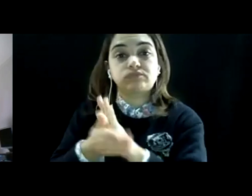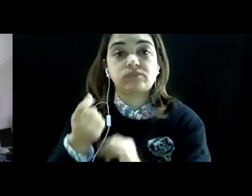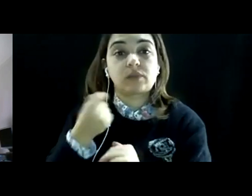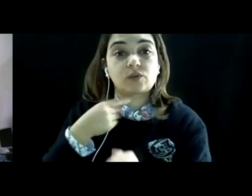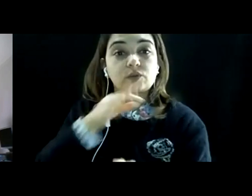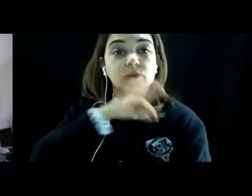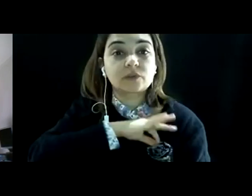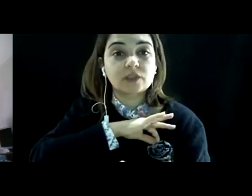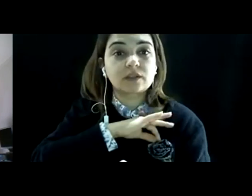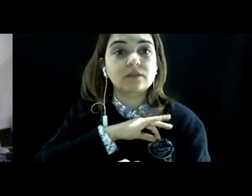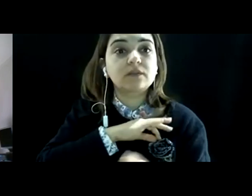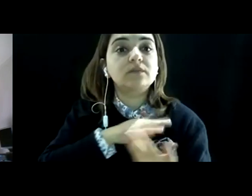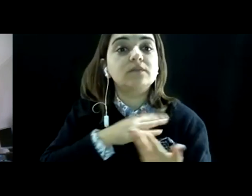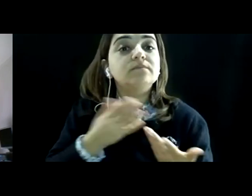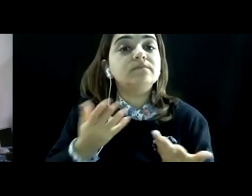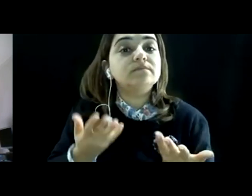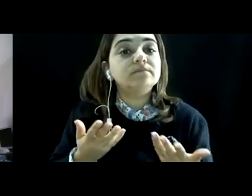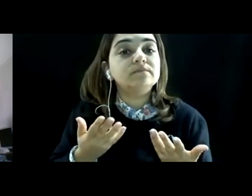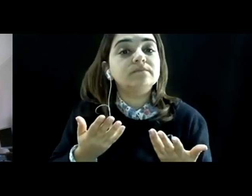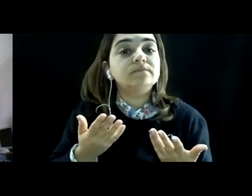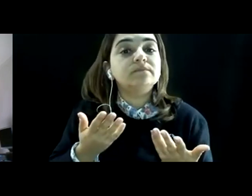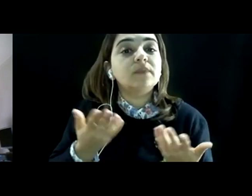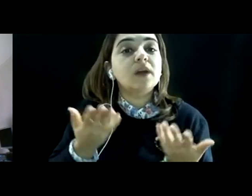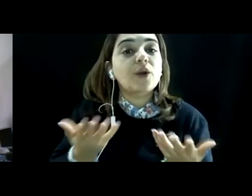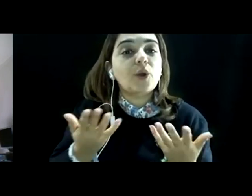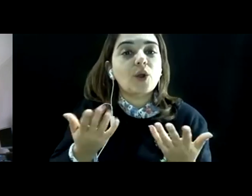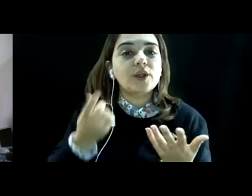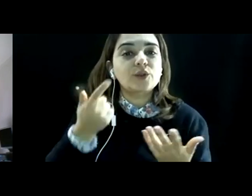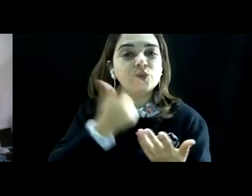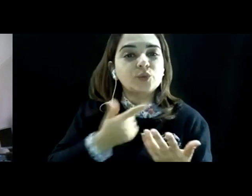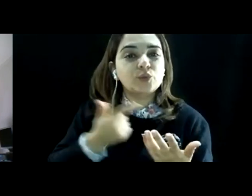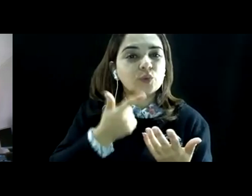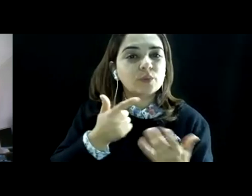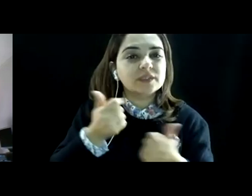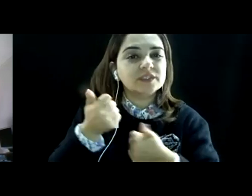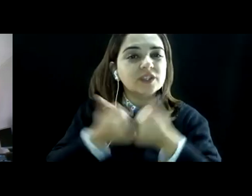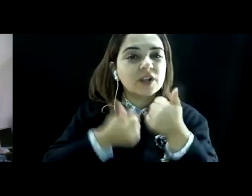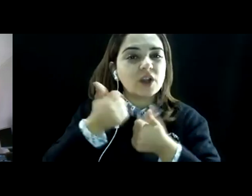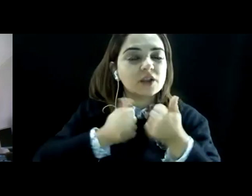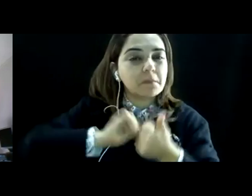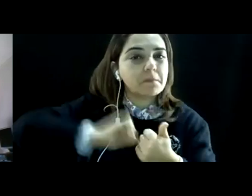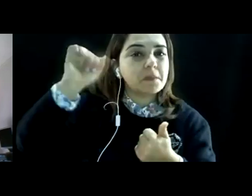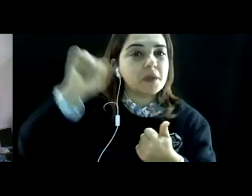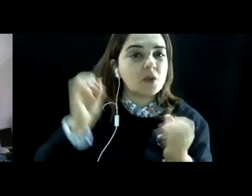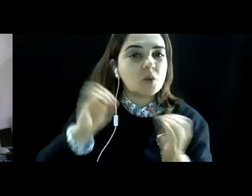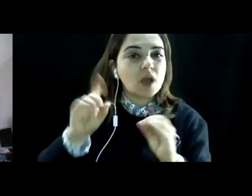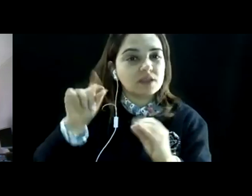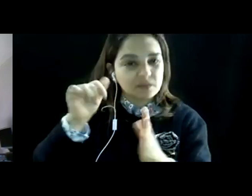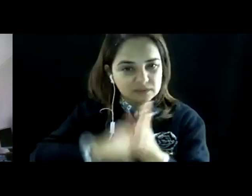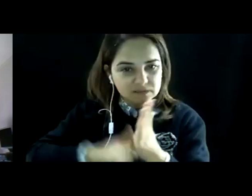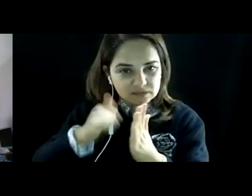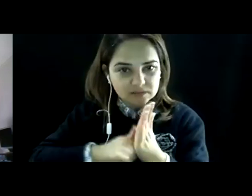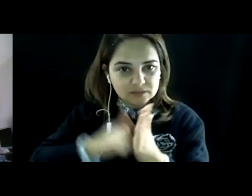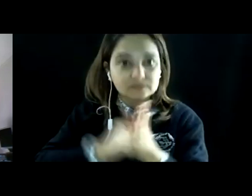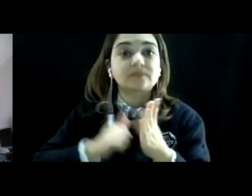isso. Então, o que nós temos são turmas em que o aproveitamento, além de não ser o melhor, tem problemas de comportamento, tem problemas